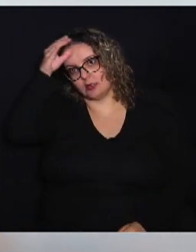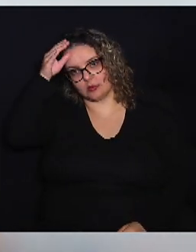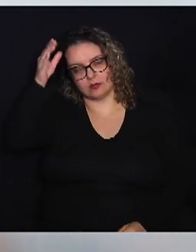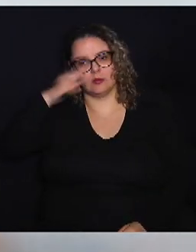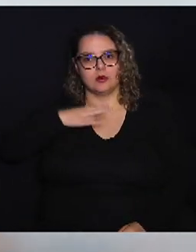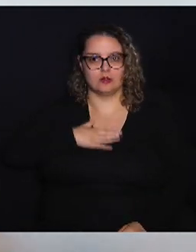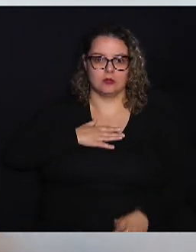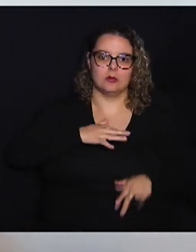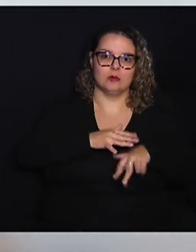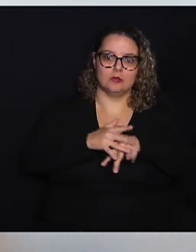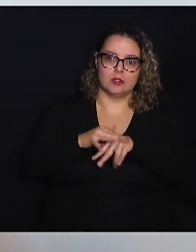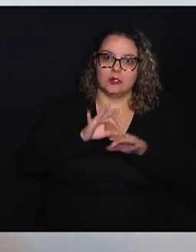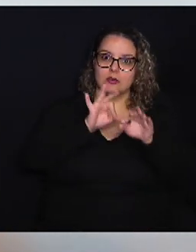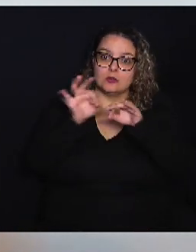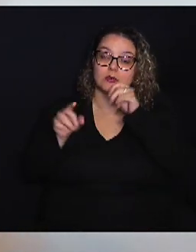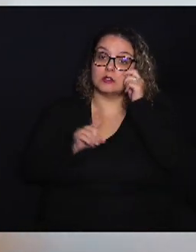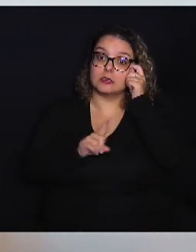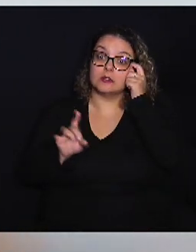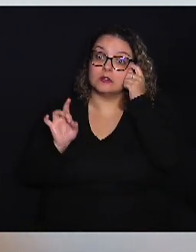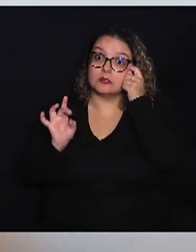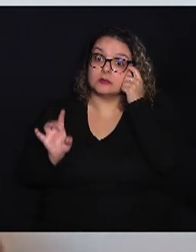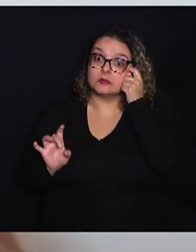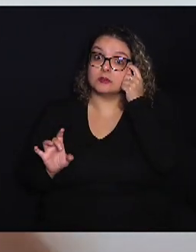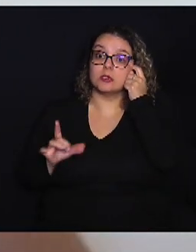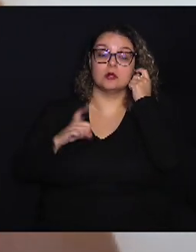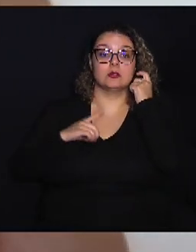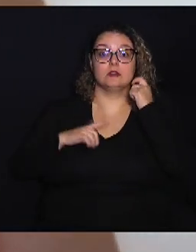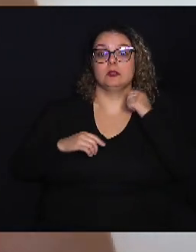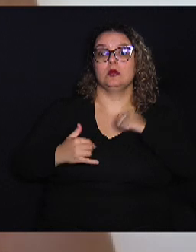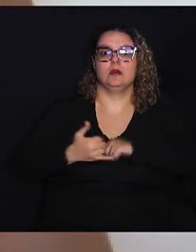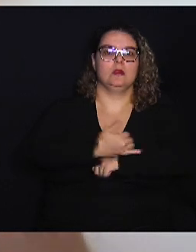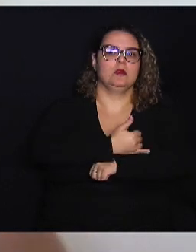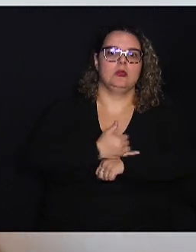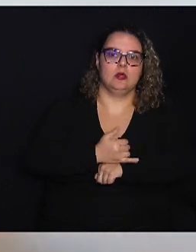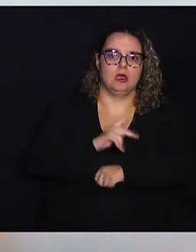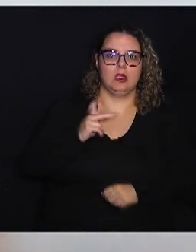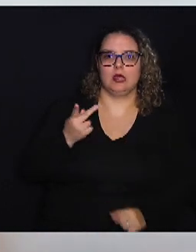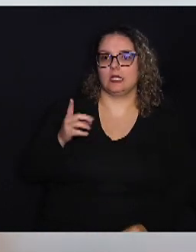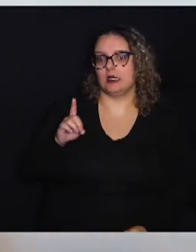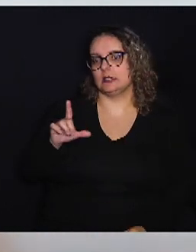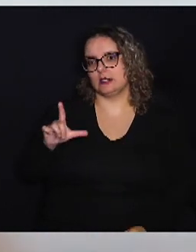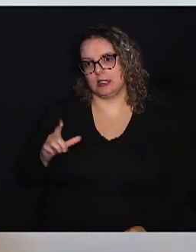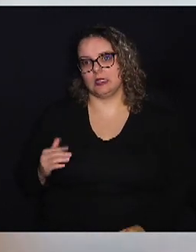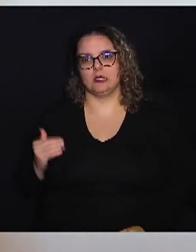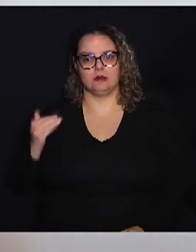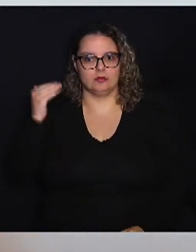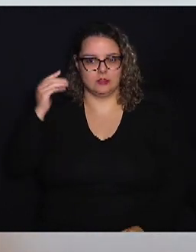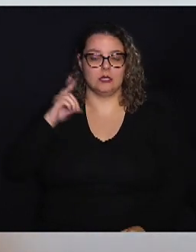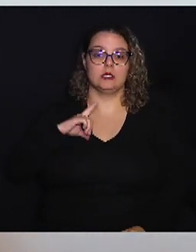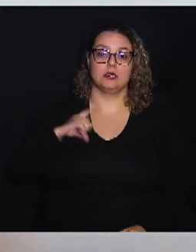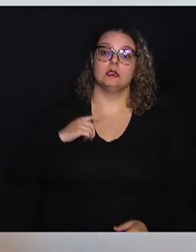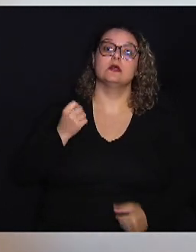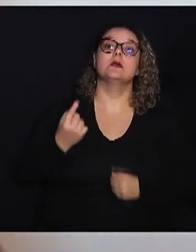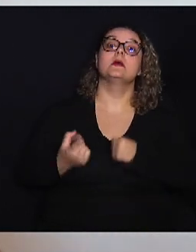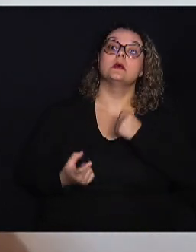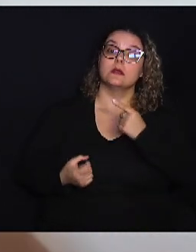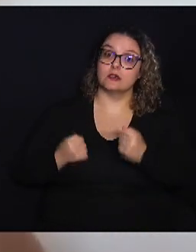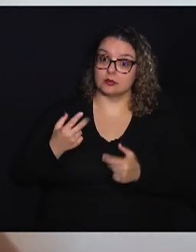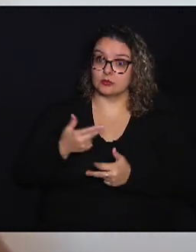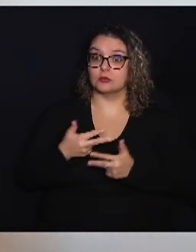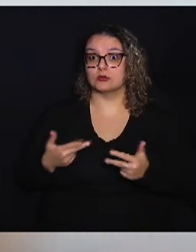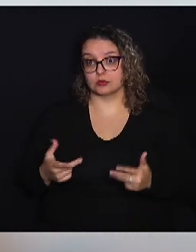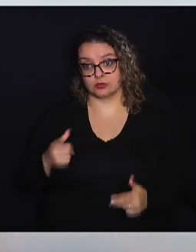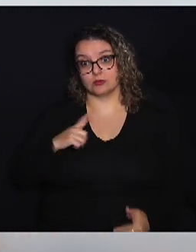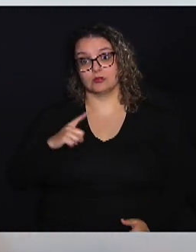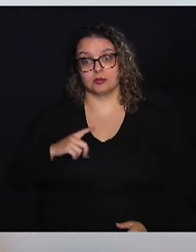acompanha, eu falo, não basta somente ter um colesterol HDL elevado, porque existem situações que ter